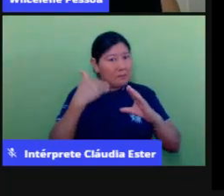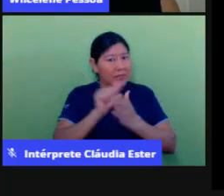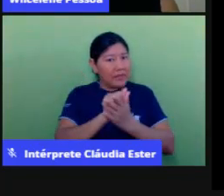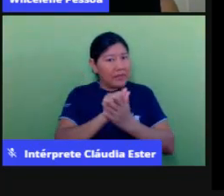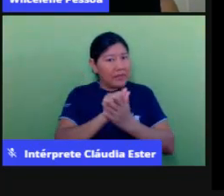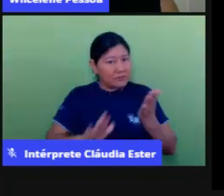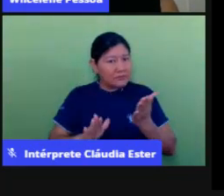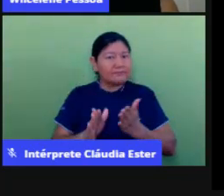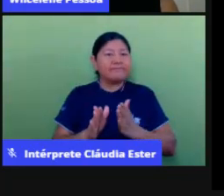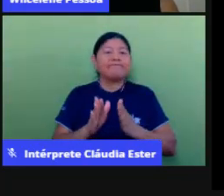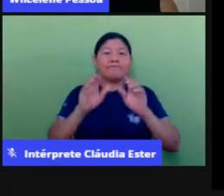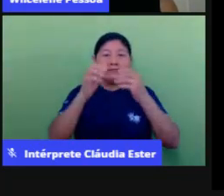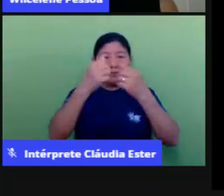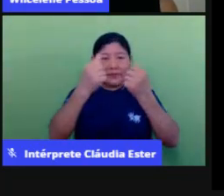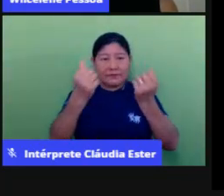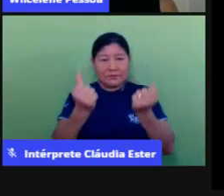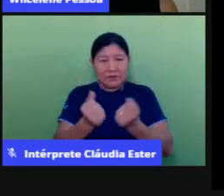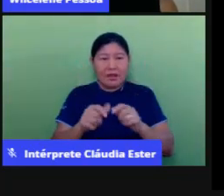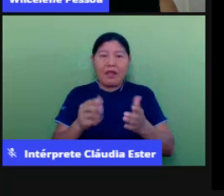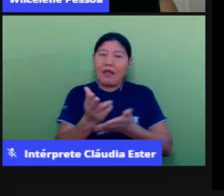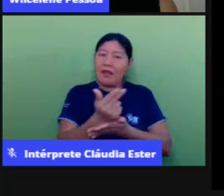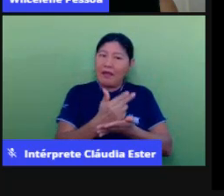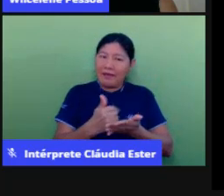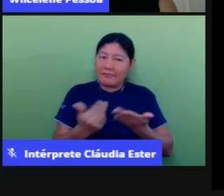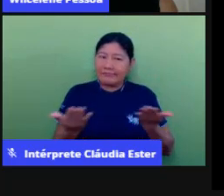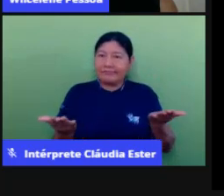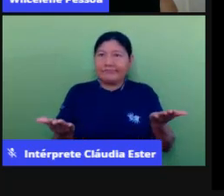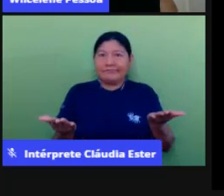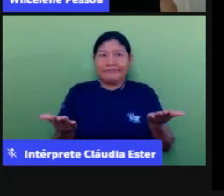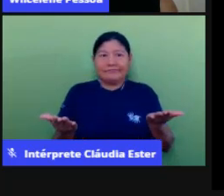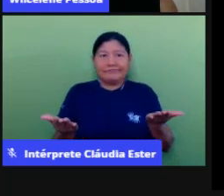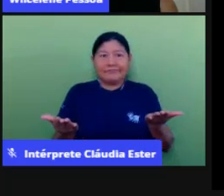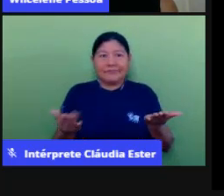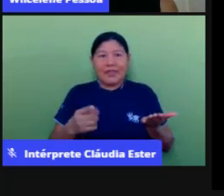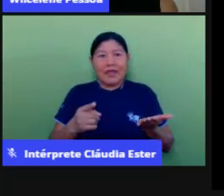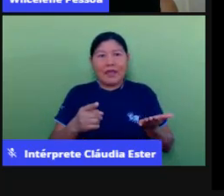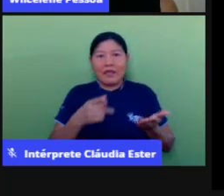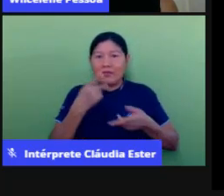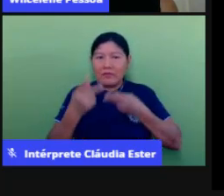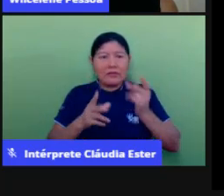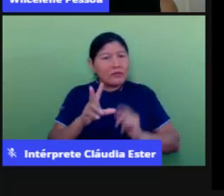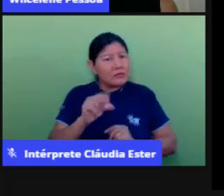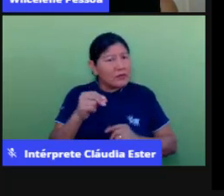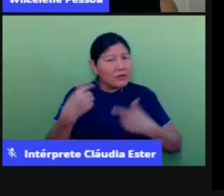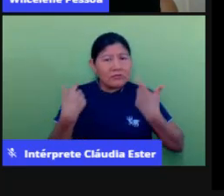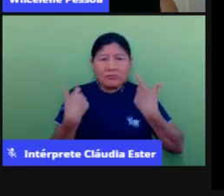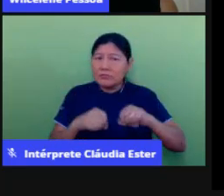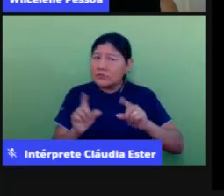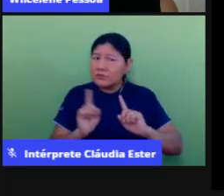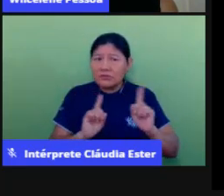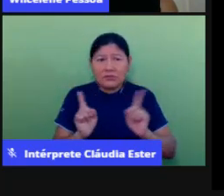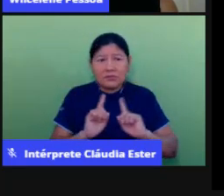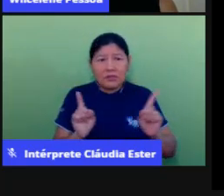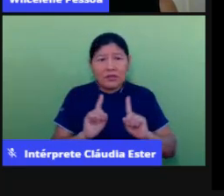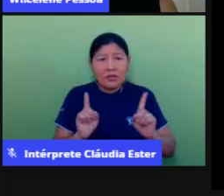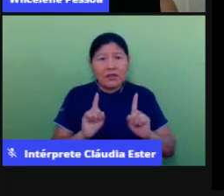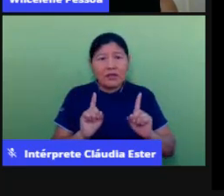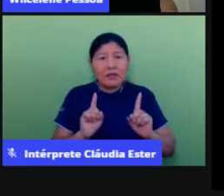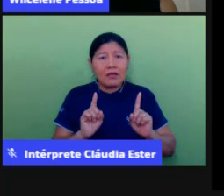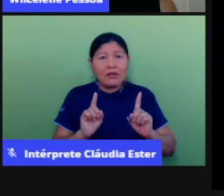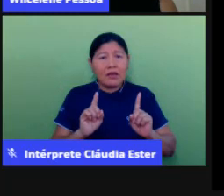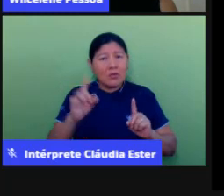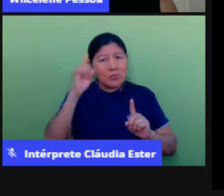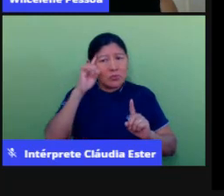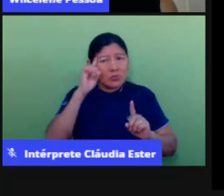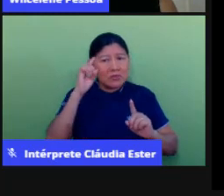são essas atividades complementares? E daí a gente vai dizer para vocês que não necessariamente. Não necessariamente eu preciso mandar atividades